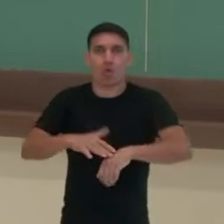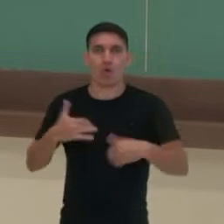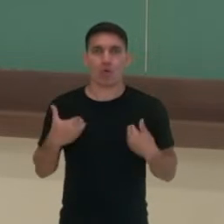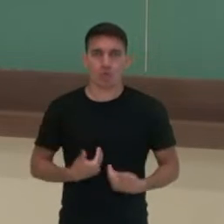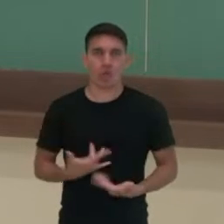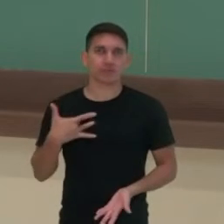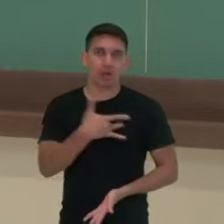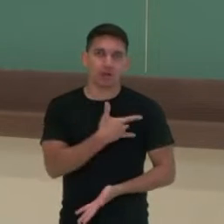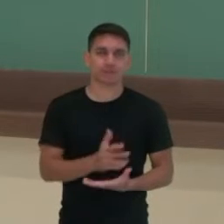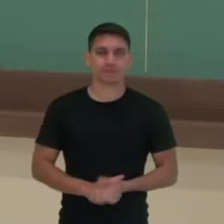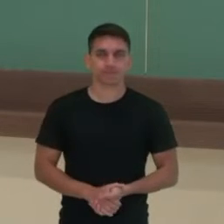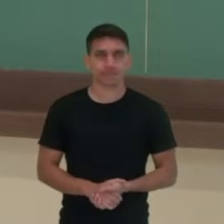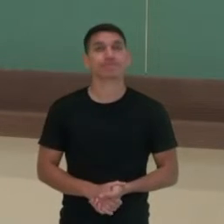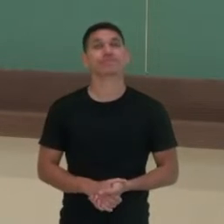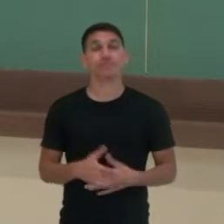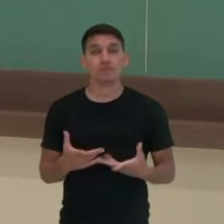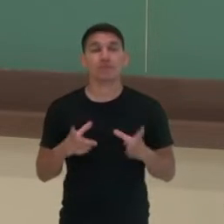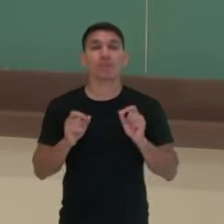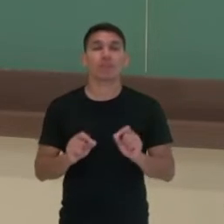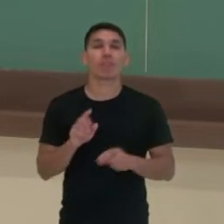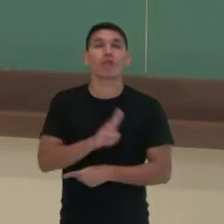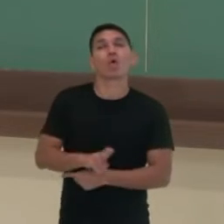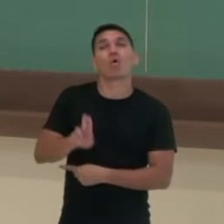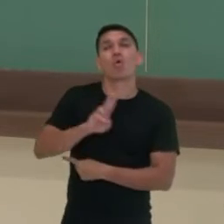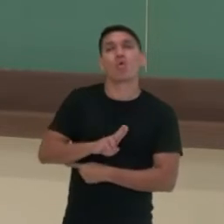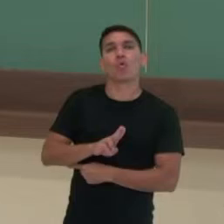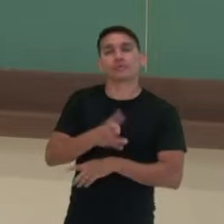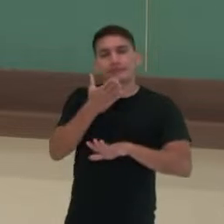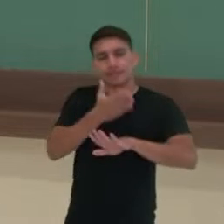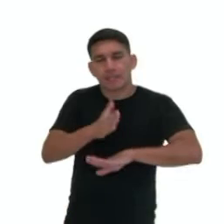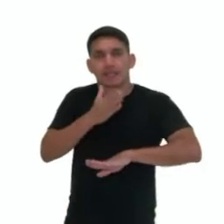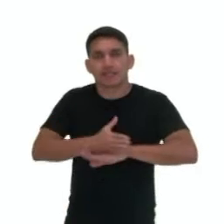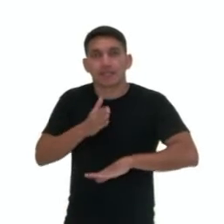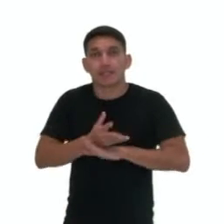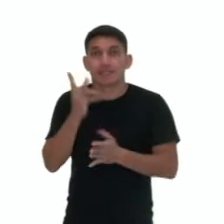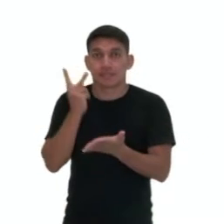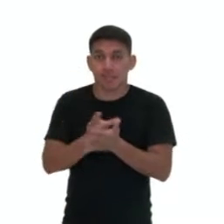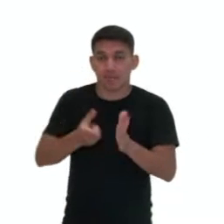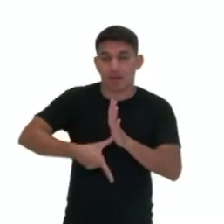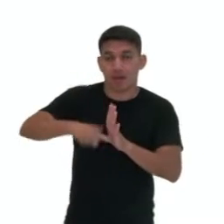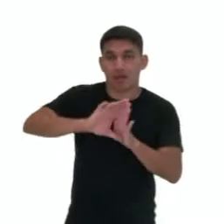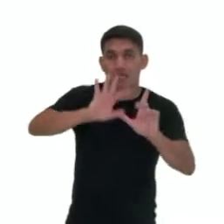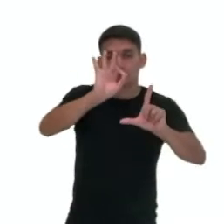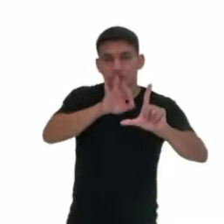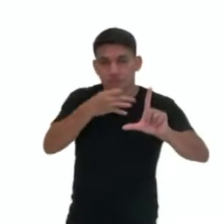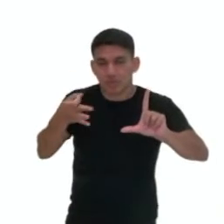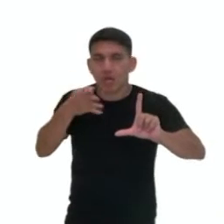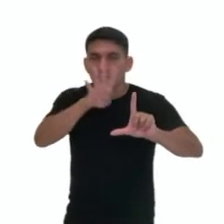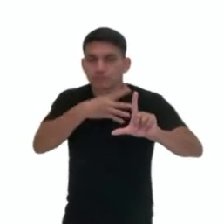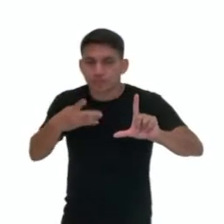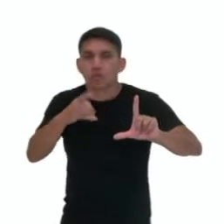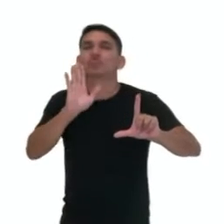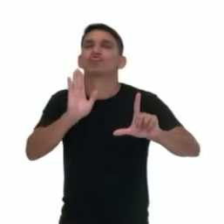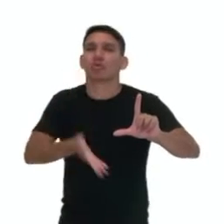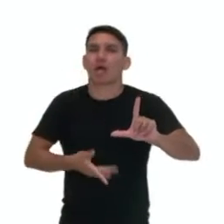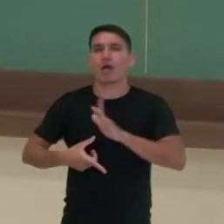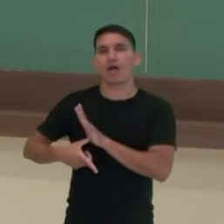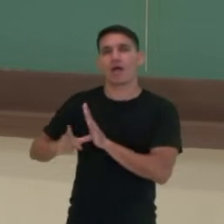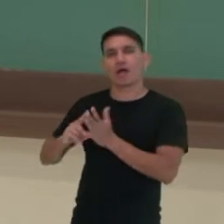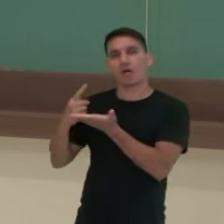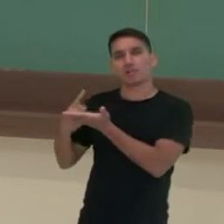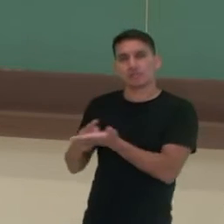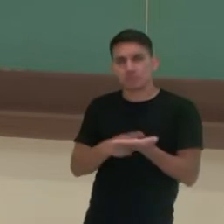saúde. As sessões são planejadas com movimentos repetitivos, com intensidade e frequências definidas. É o que a gente falou no